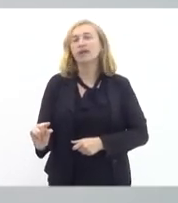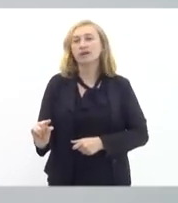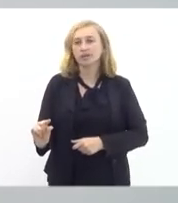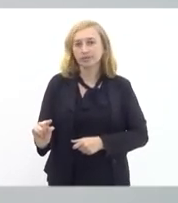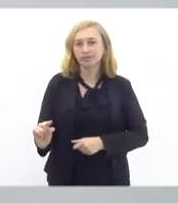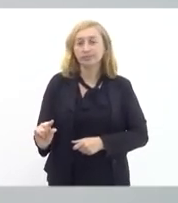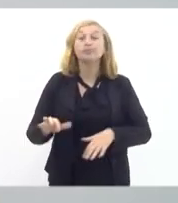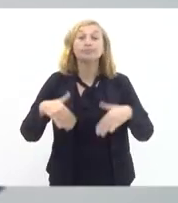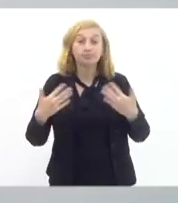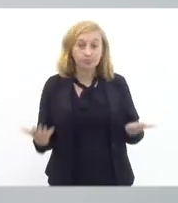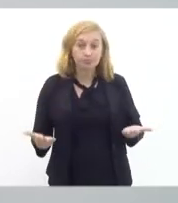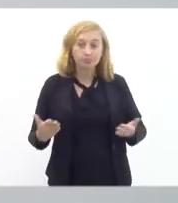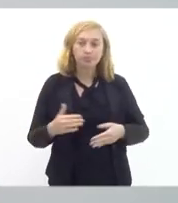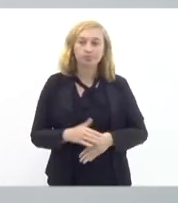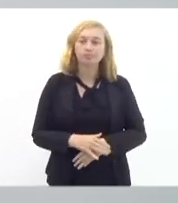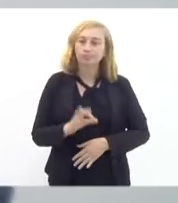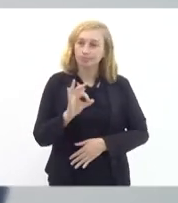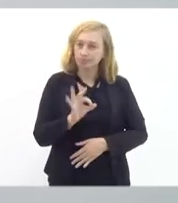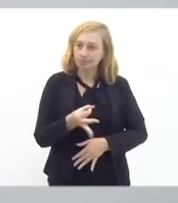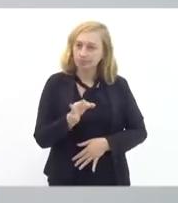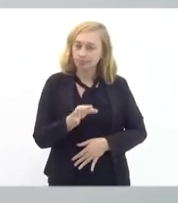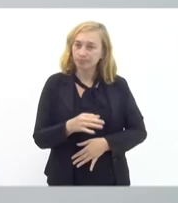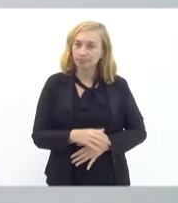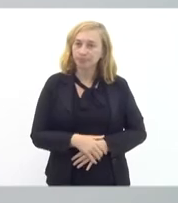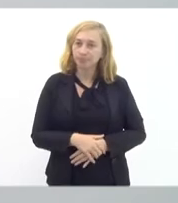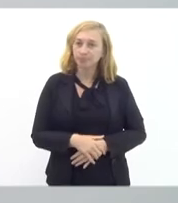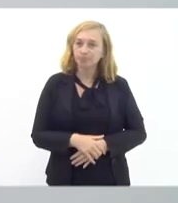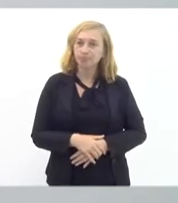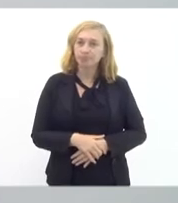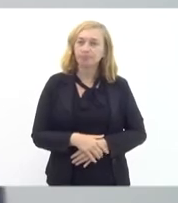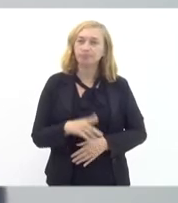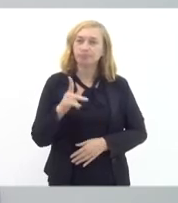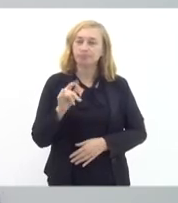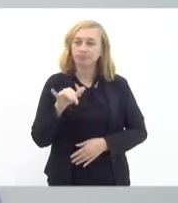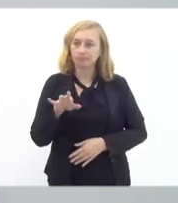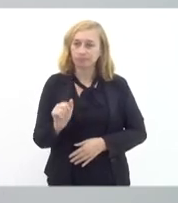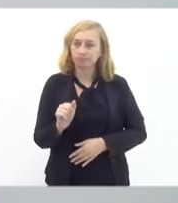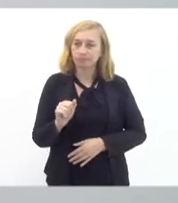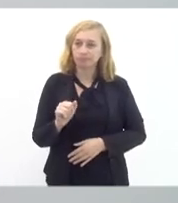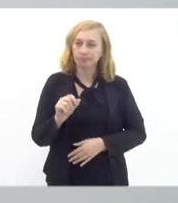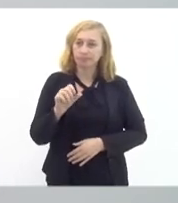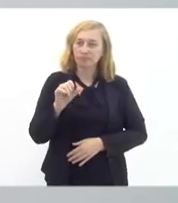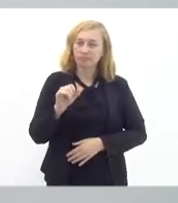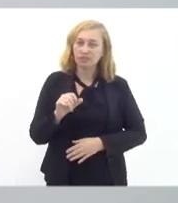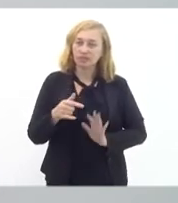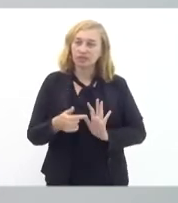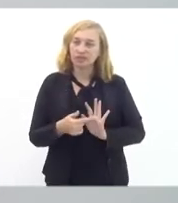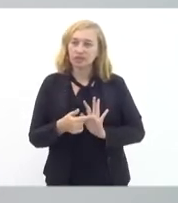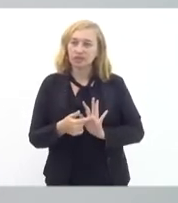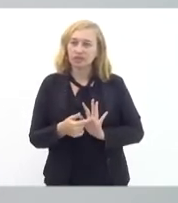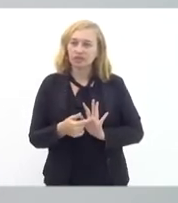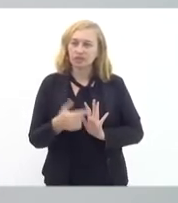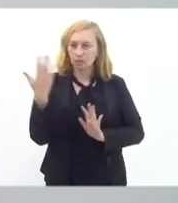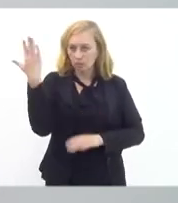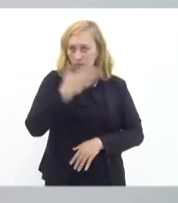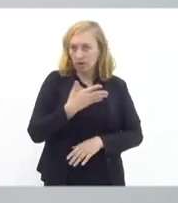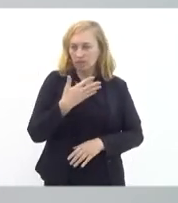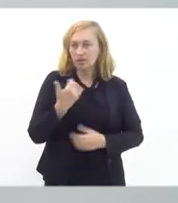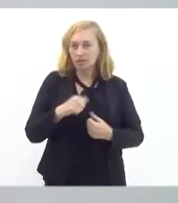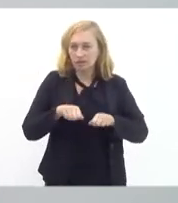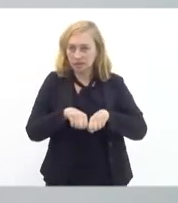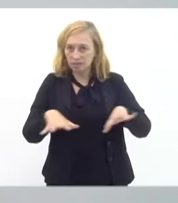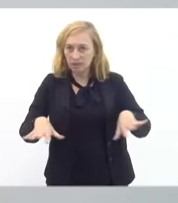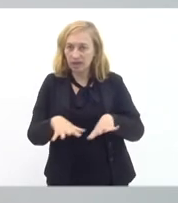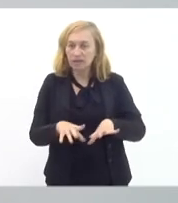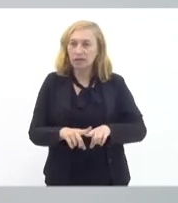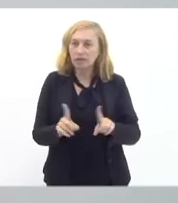substancialmente. Então, eu, sinceramente, programa de identificação, você tem toda a razão, tem de ser ampliado.